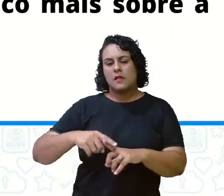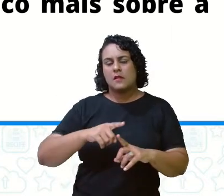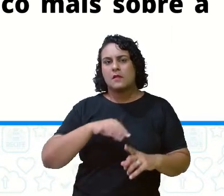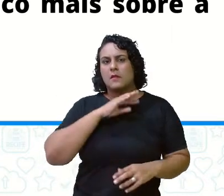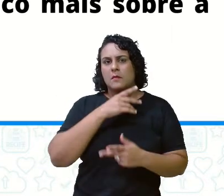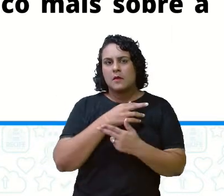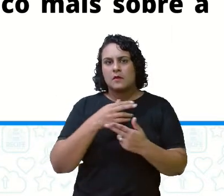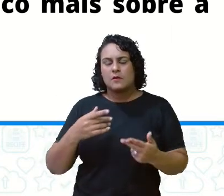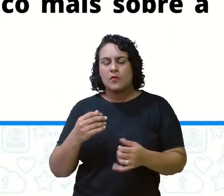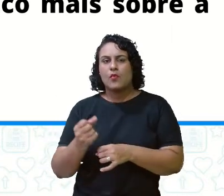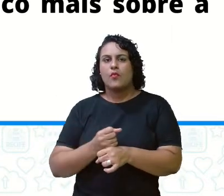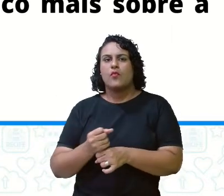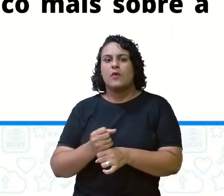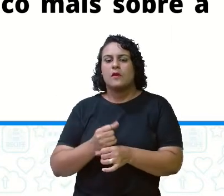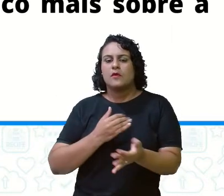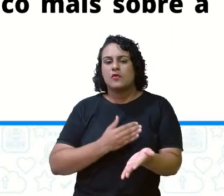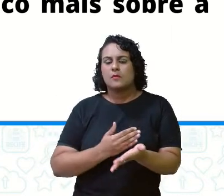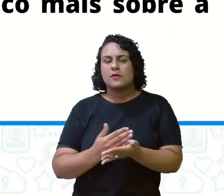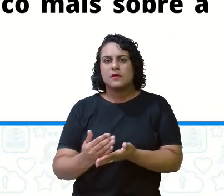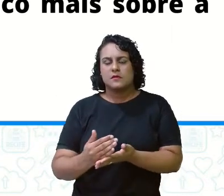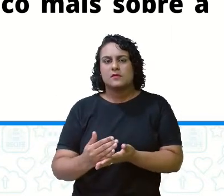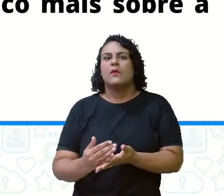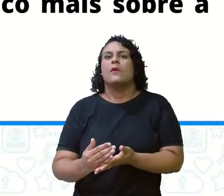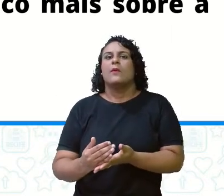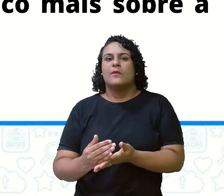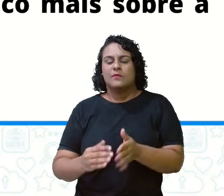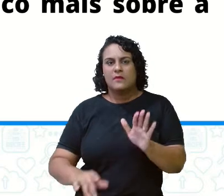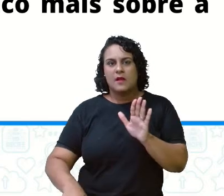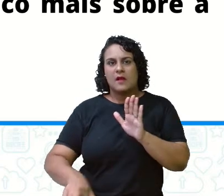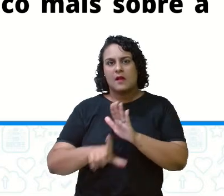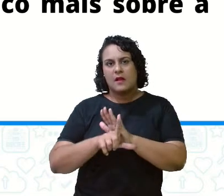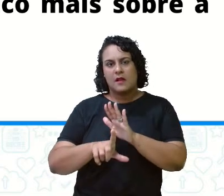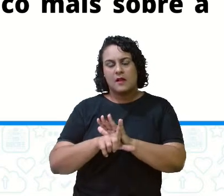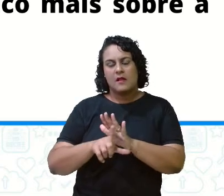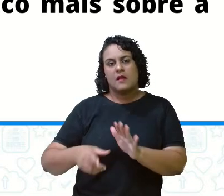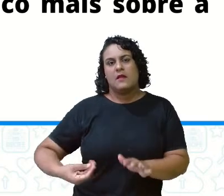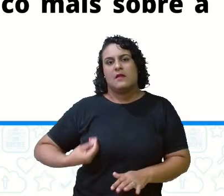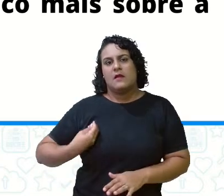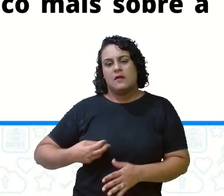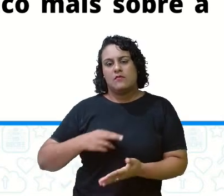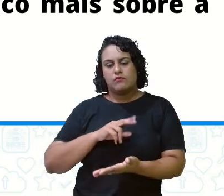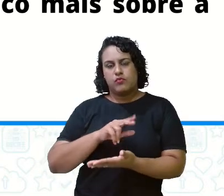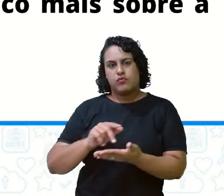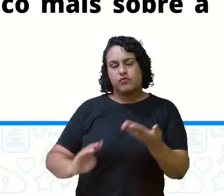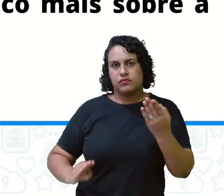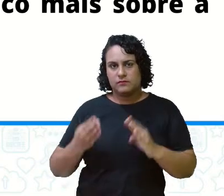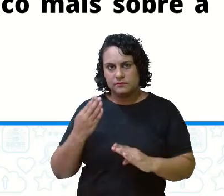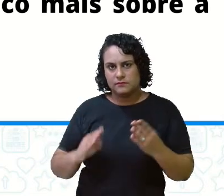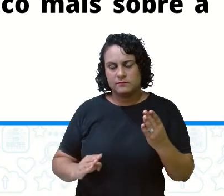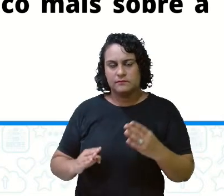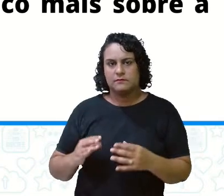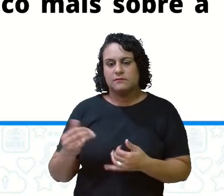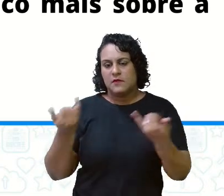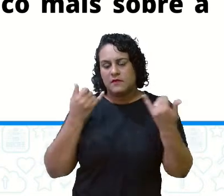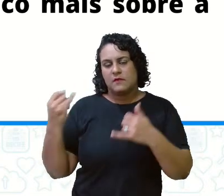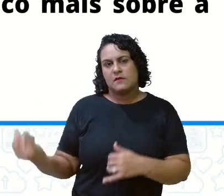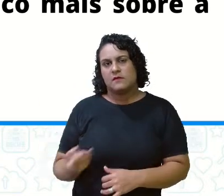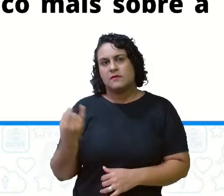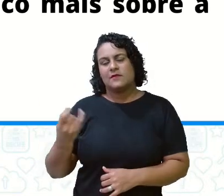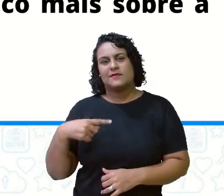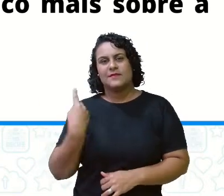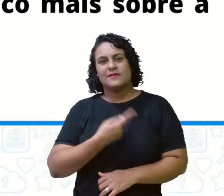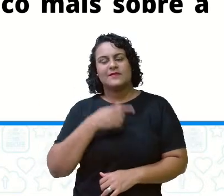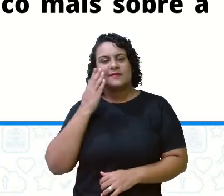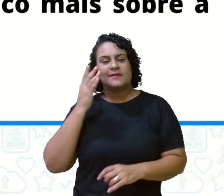ano em que entrou em vigor a Convenção da Diversidade Biológica, informações importantes para que a gente entenda